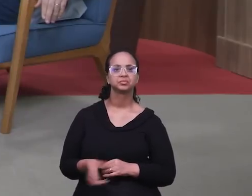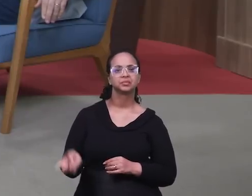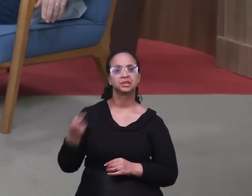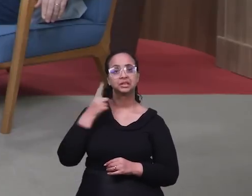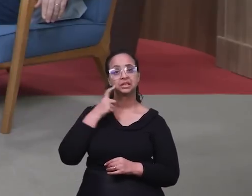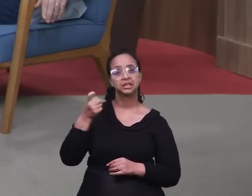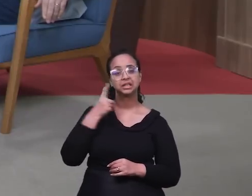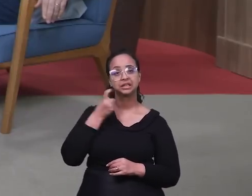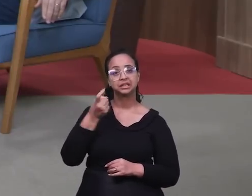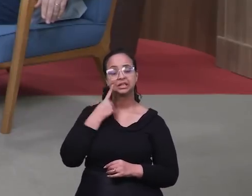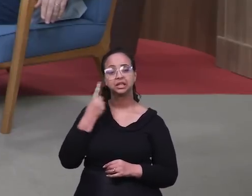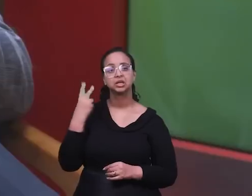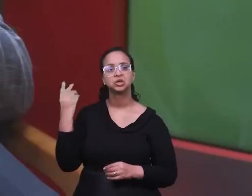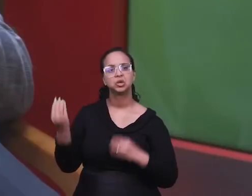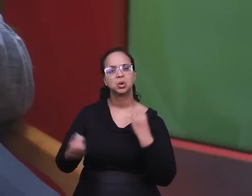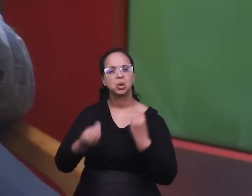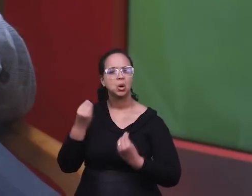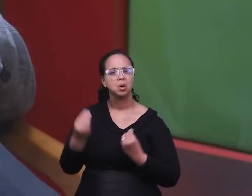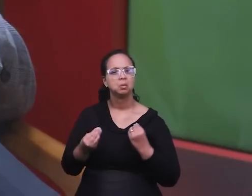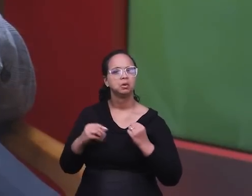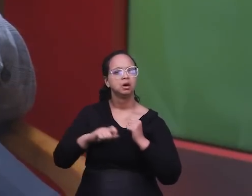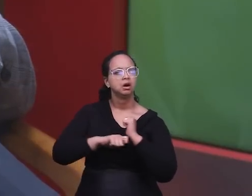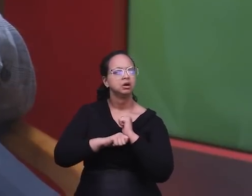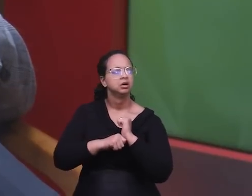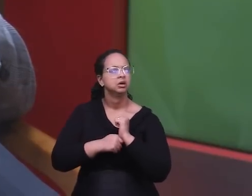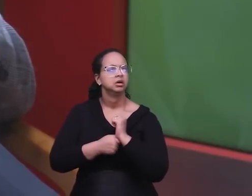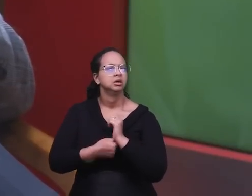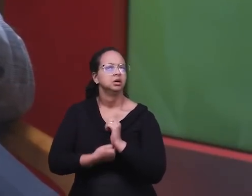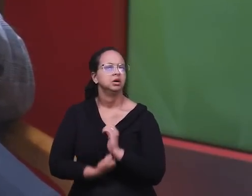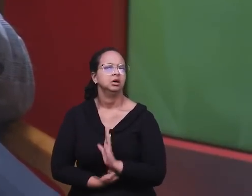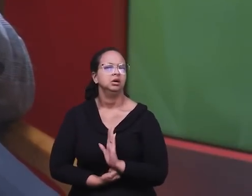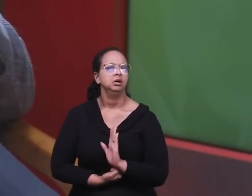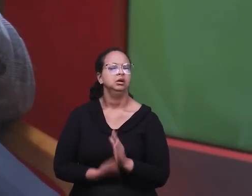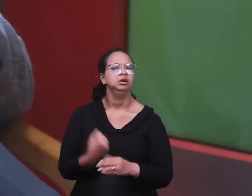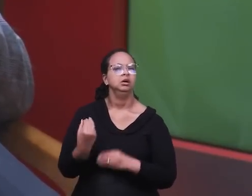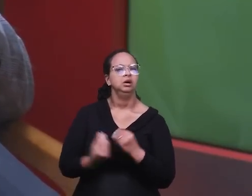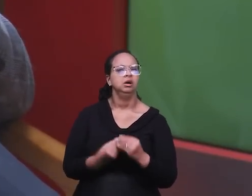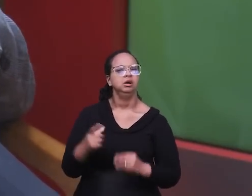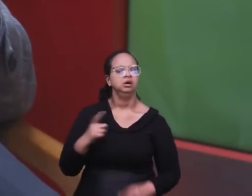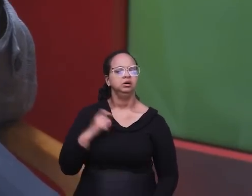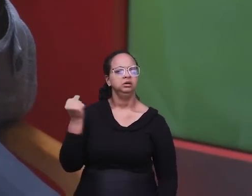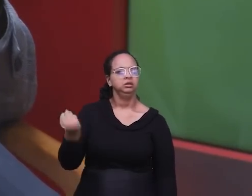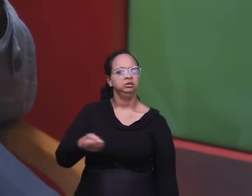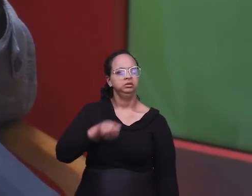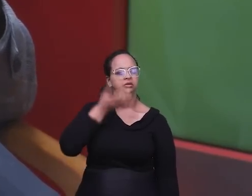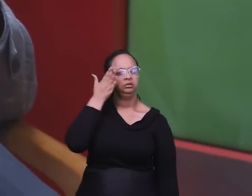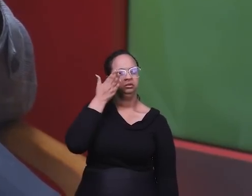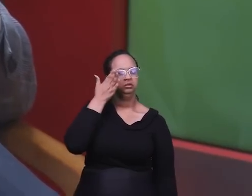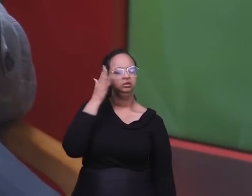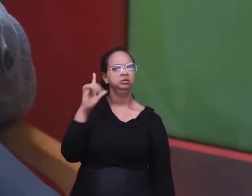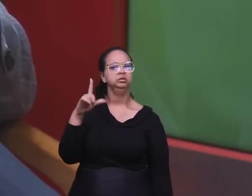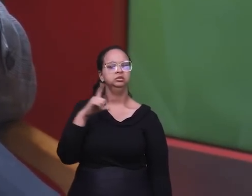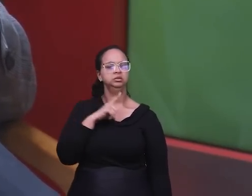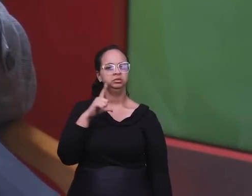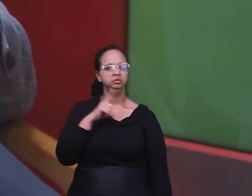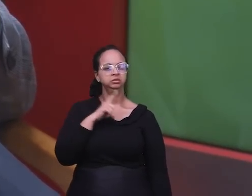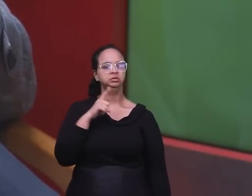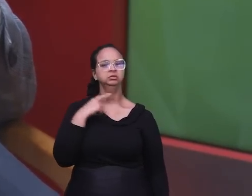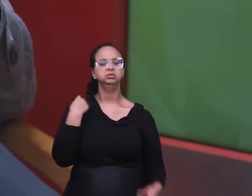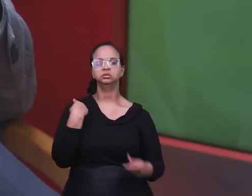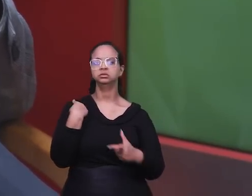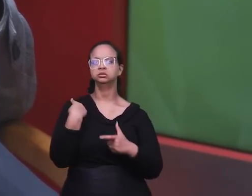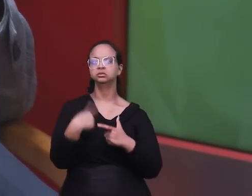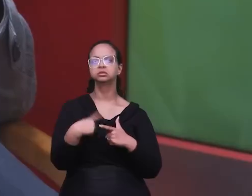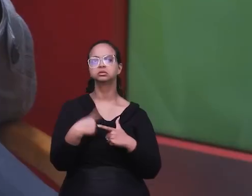o profético, o mistério, é só através da revelação mesmo, né? Porque